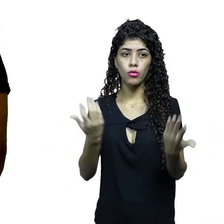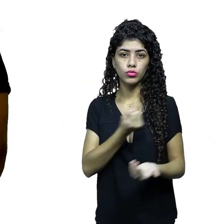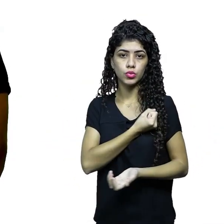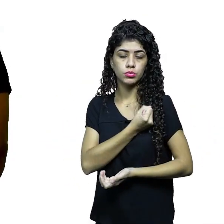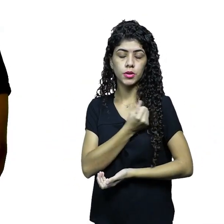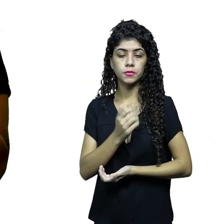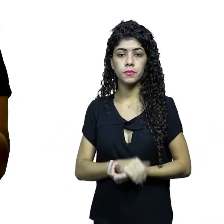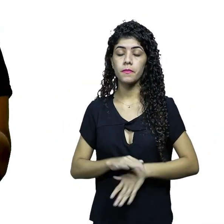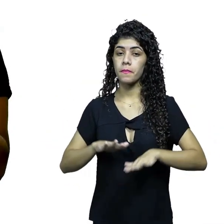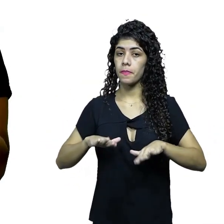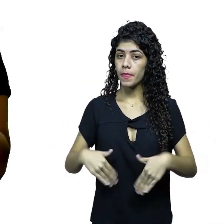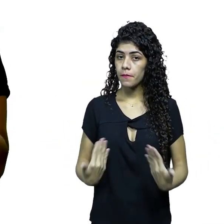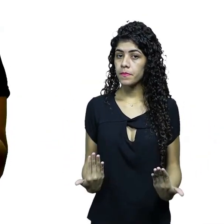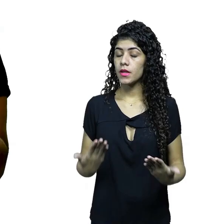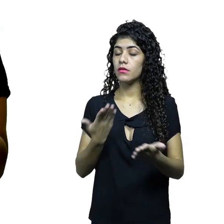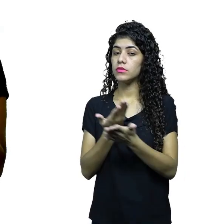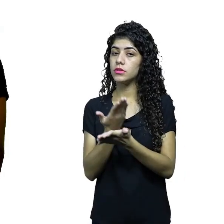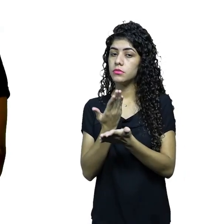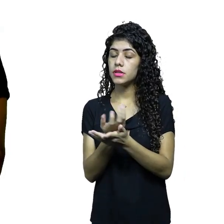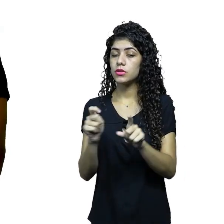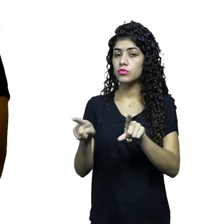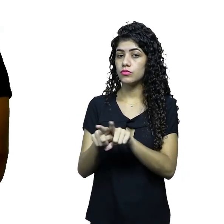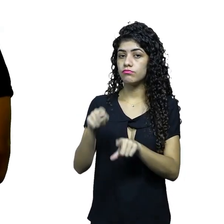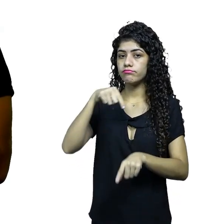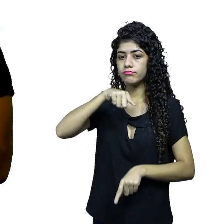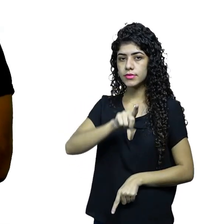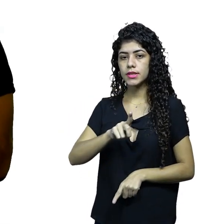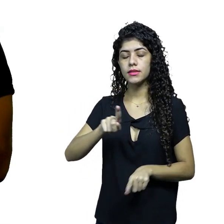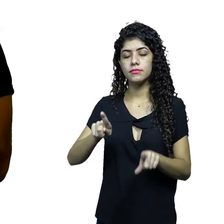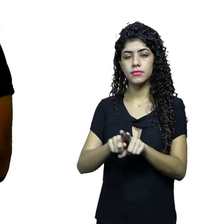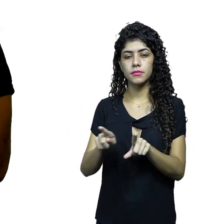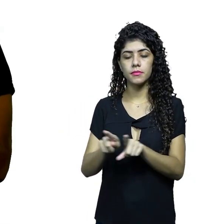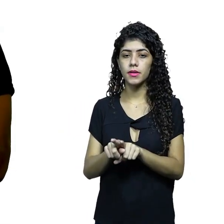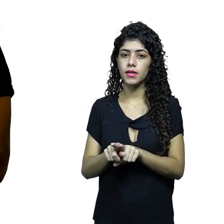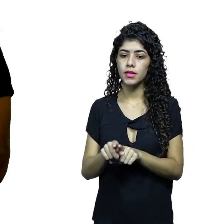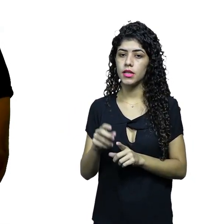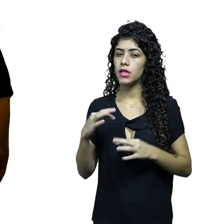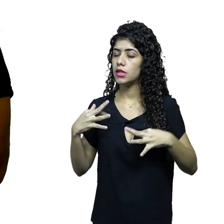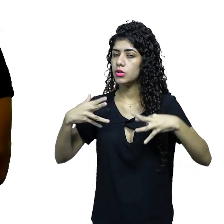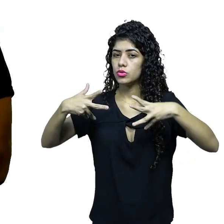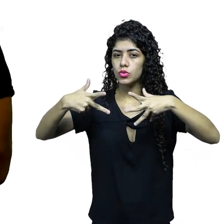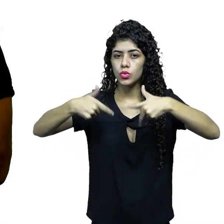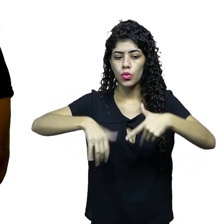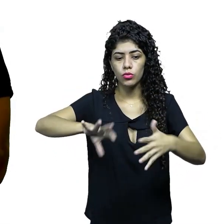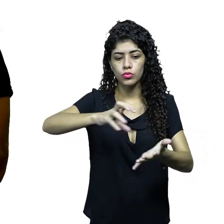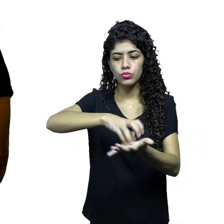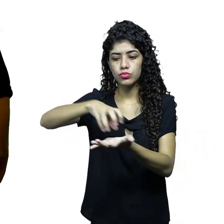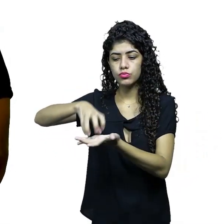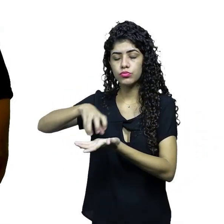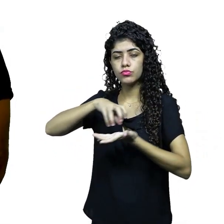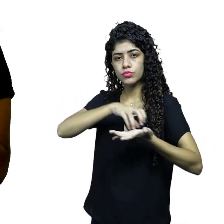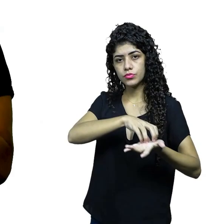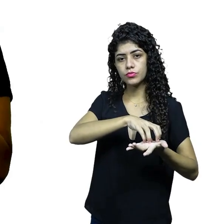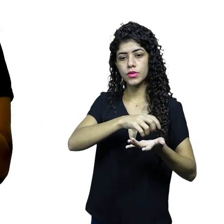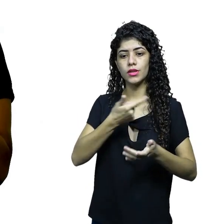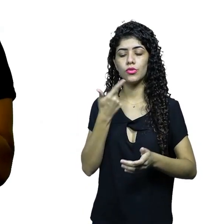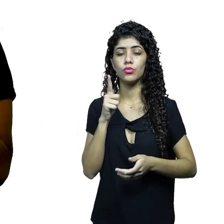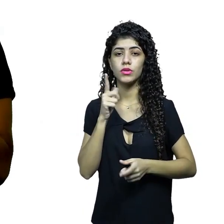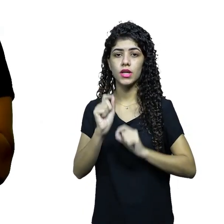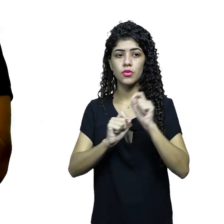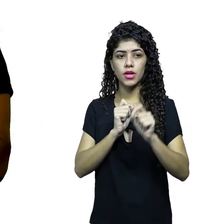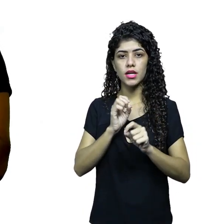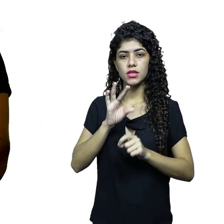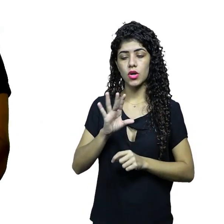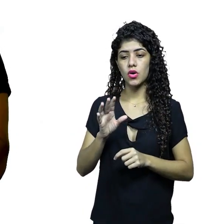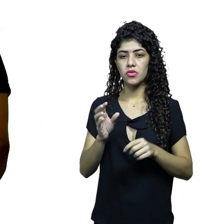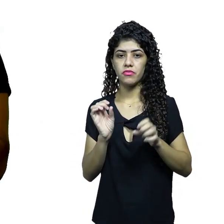número. Então, a partir desse estudo, você também vai poder fazer sua previsão de receitas em todos os segmentos, porque lá no OCA não tem